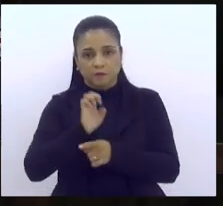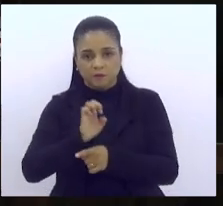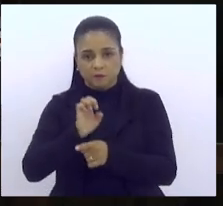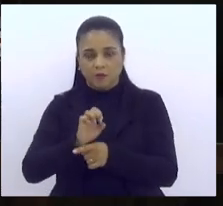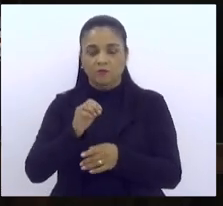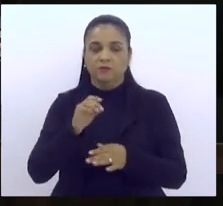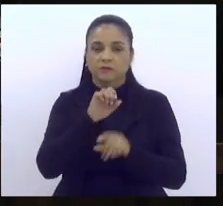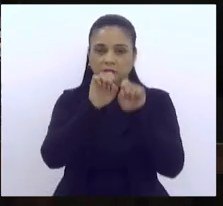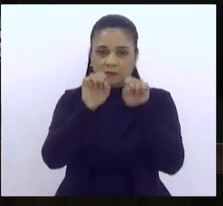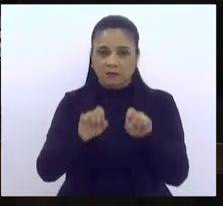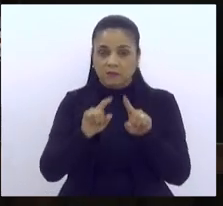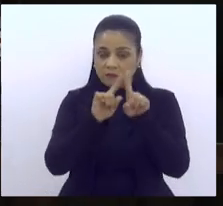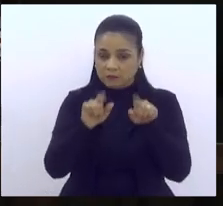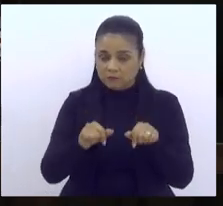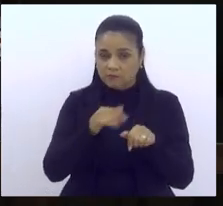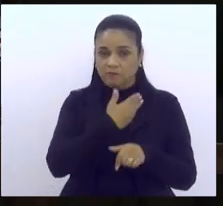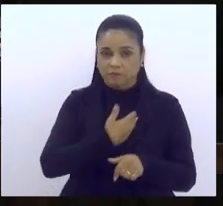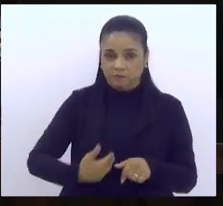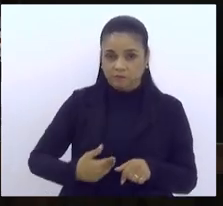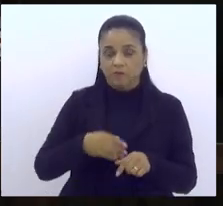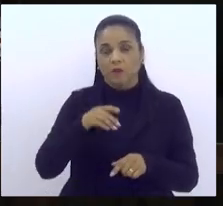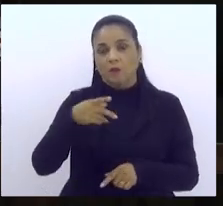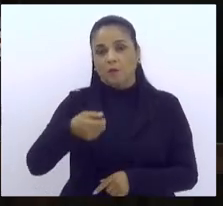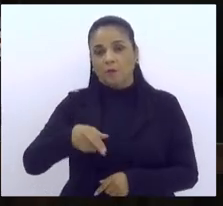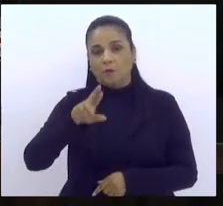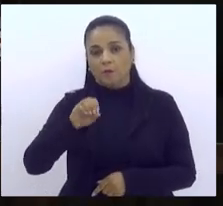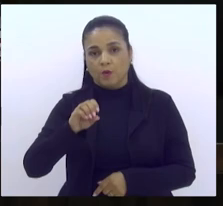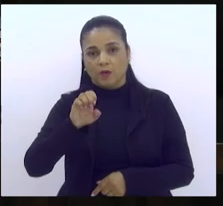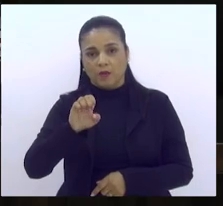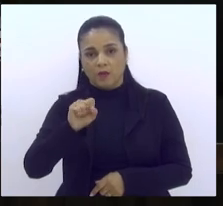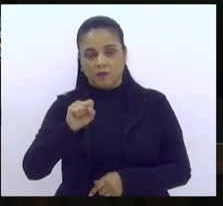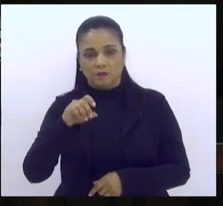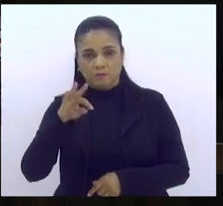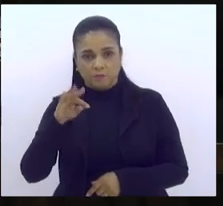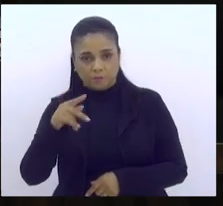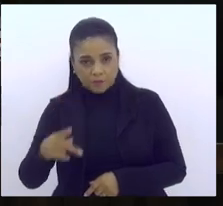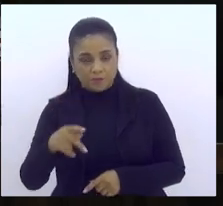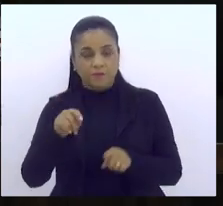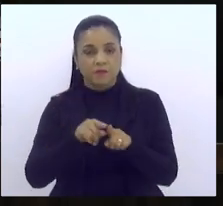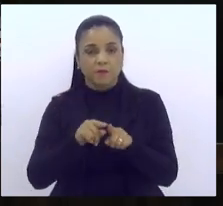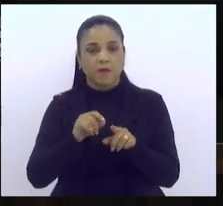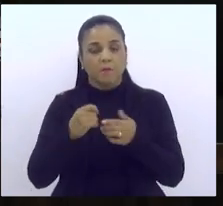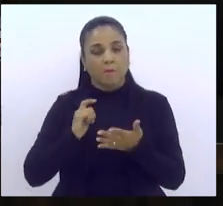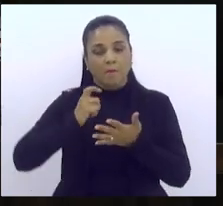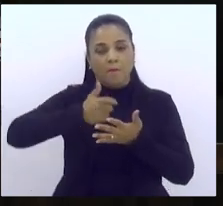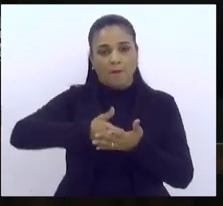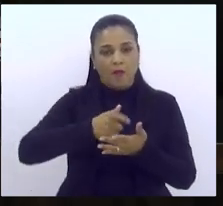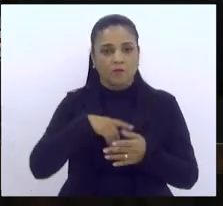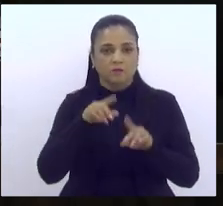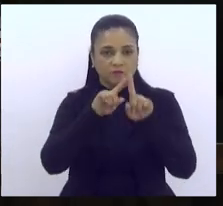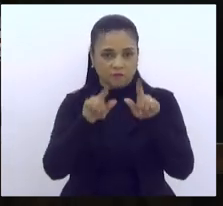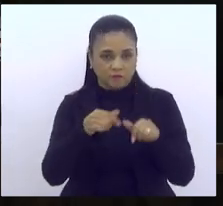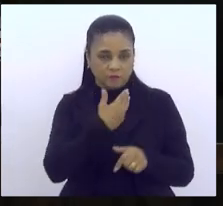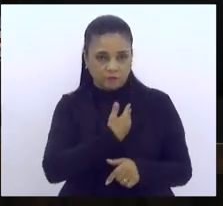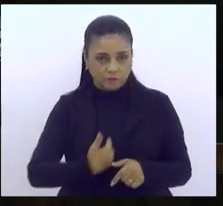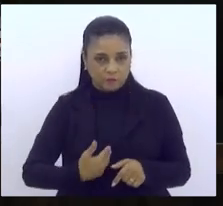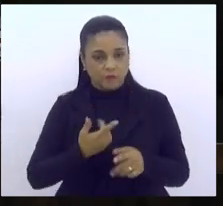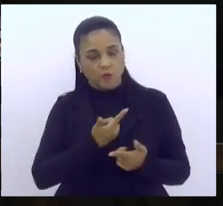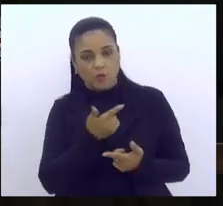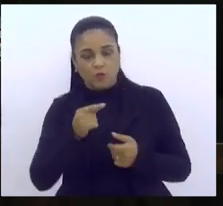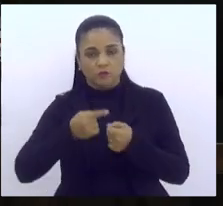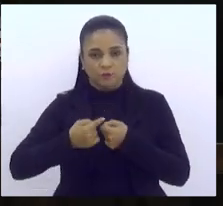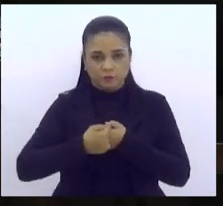Públicos em Regime de Concessão, PROESP, pagos aos servidores públicos da Segurança Pública do Estado do Rio de Janeiro e da outras